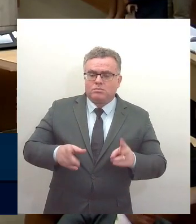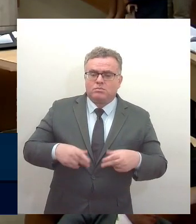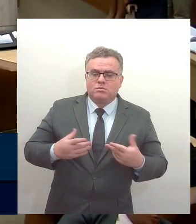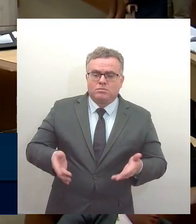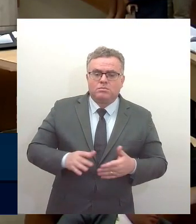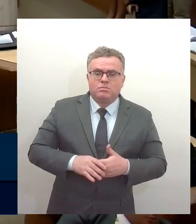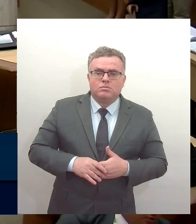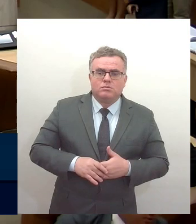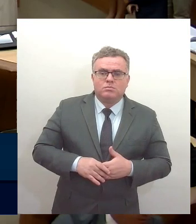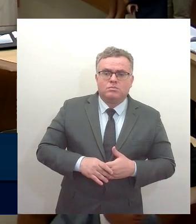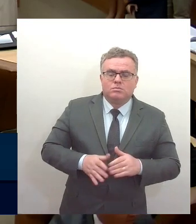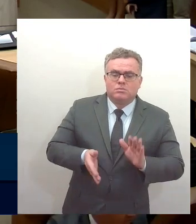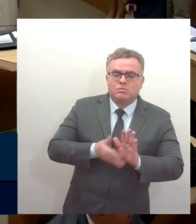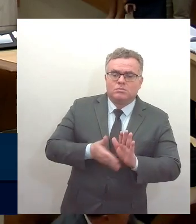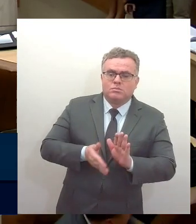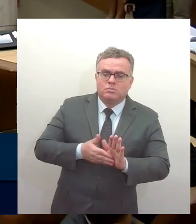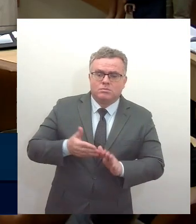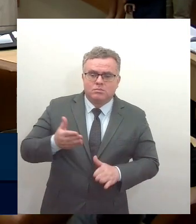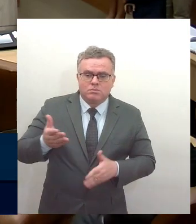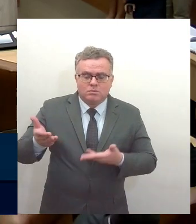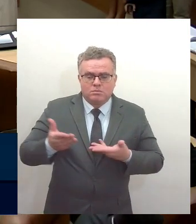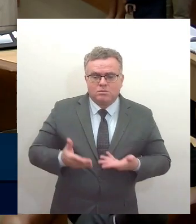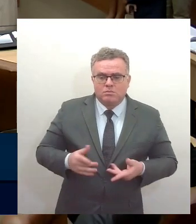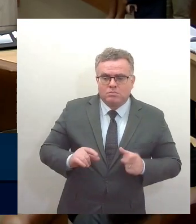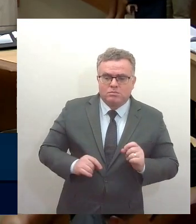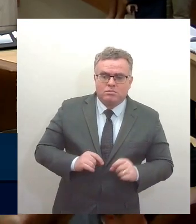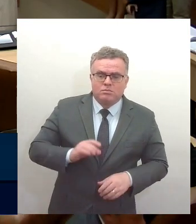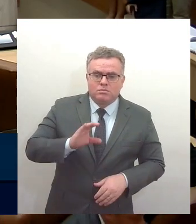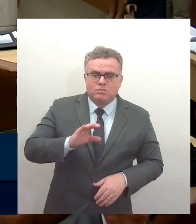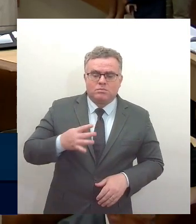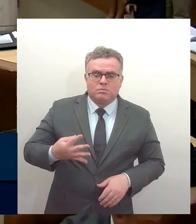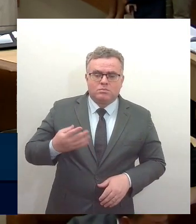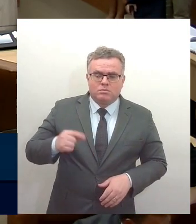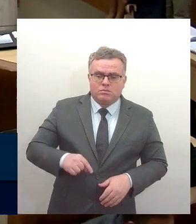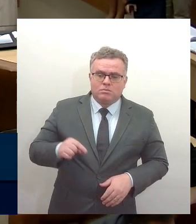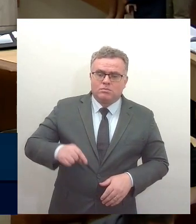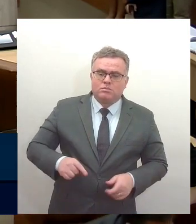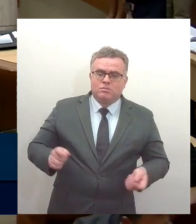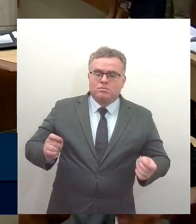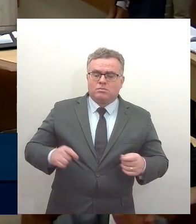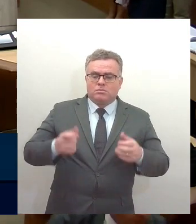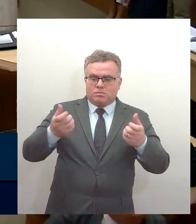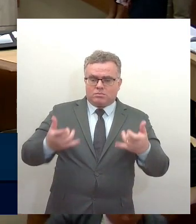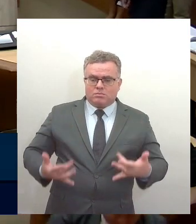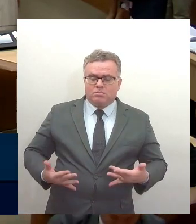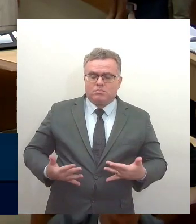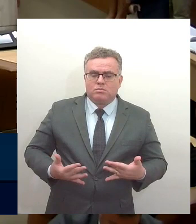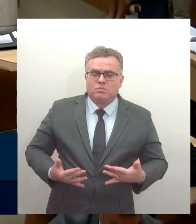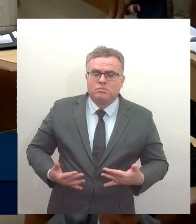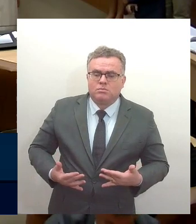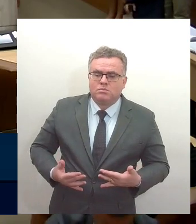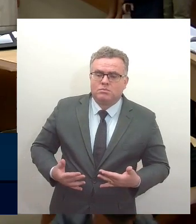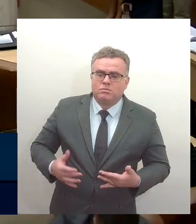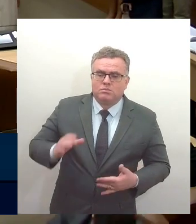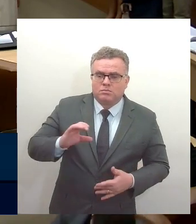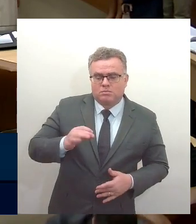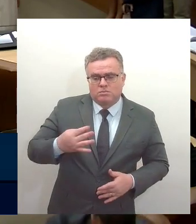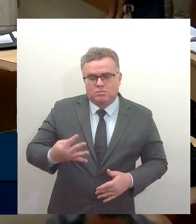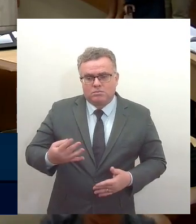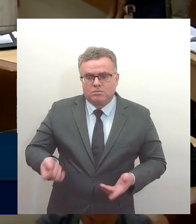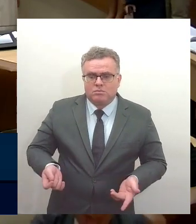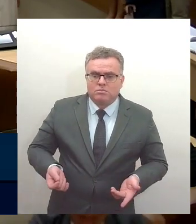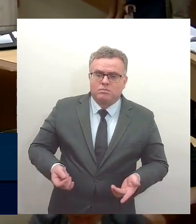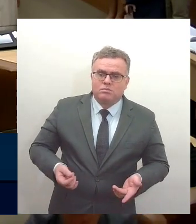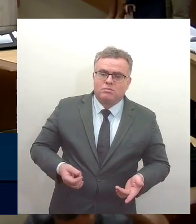do C4 para vir aqui falar sobre o que faz o C4, as atividades que tem lá. E